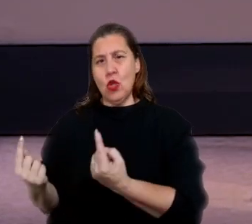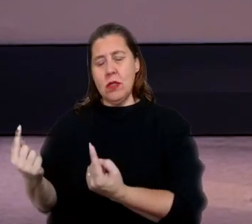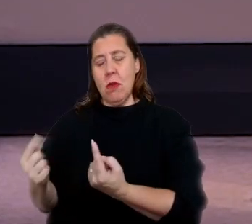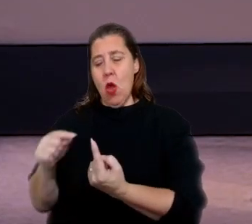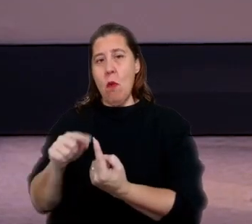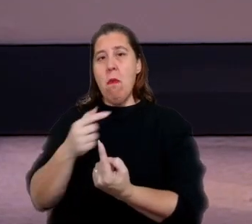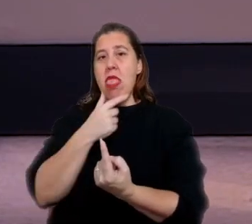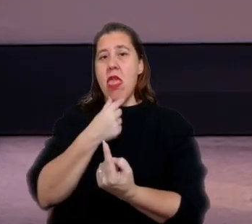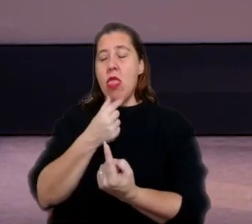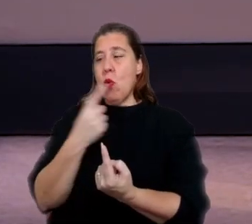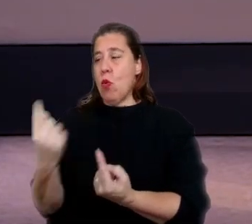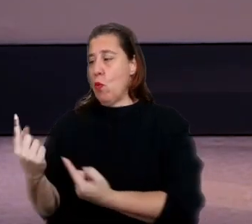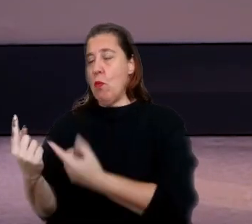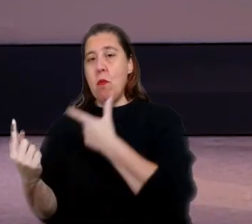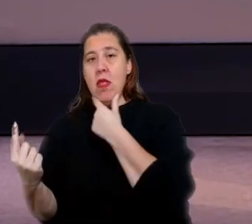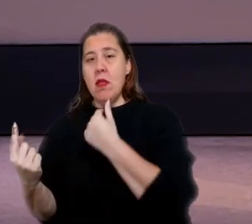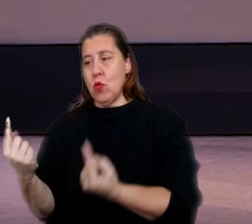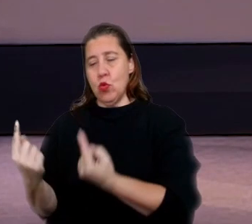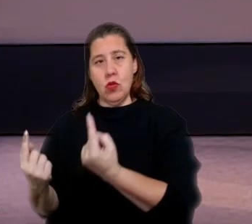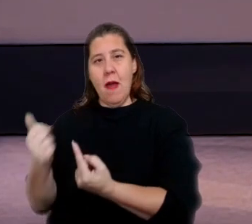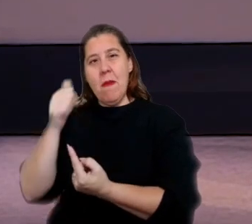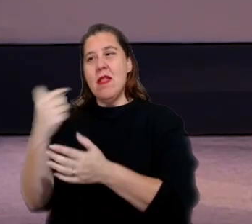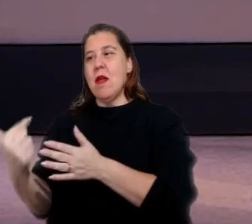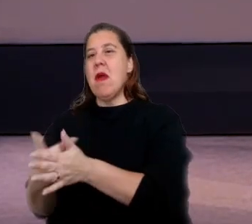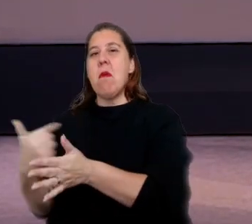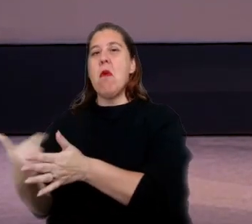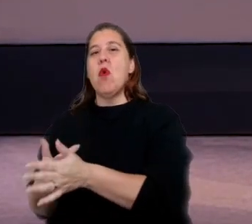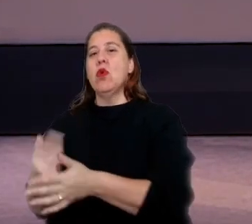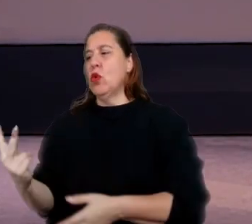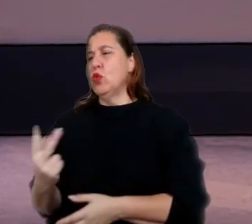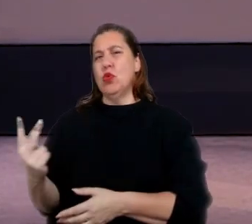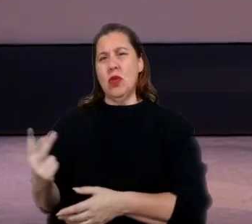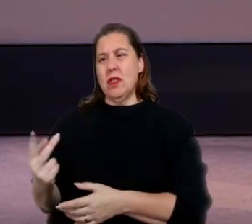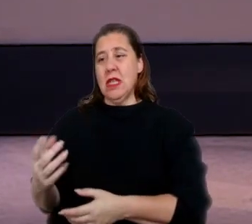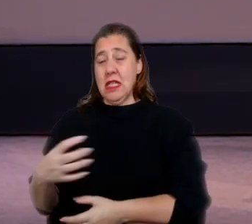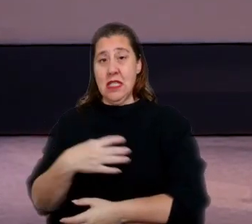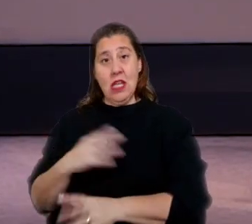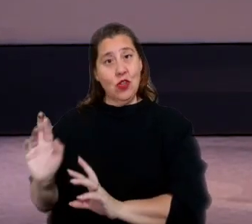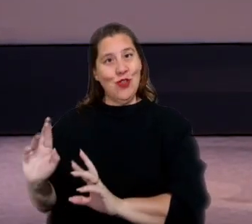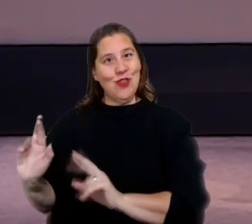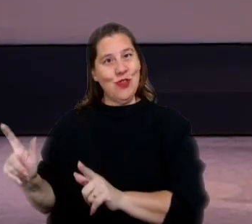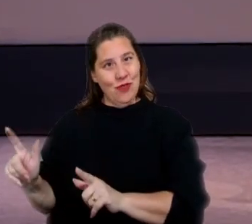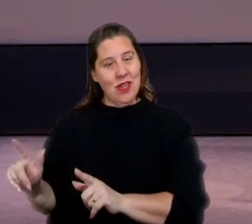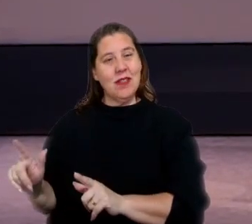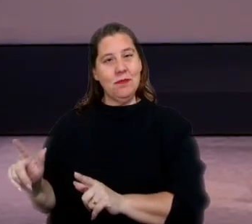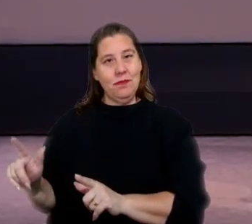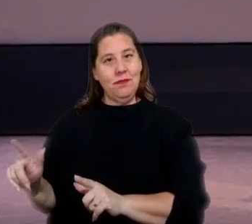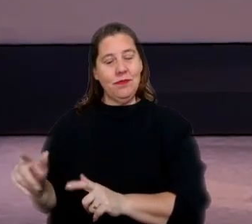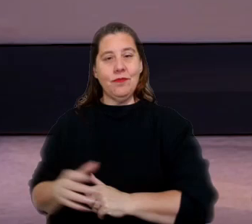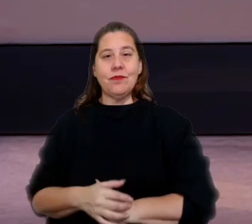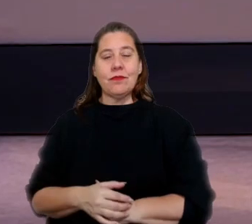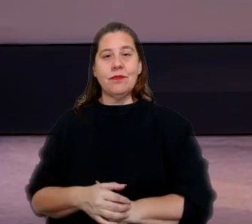a essa fala, né? Esse é um bullying, né? É, né? É um bullying. Acho que também